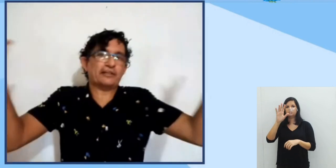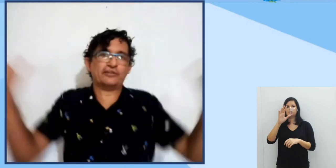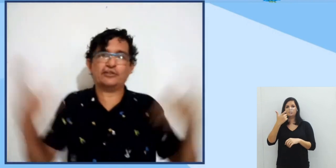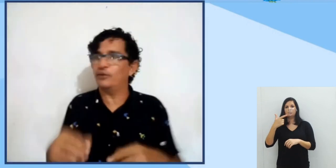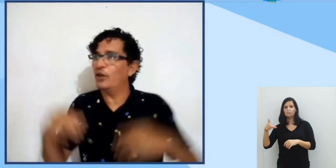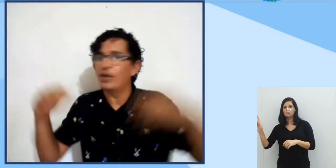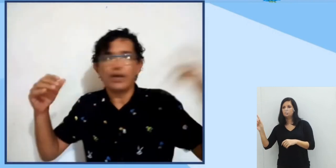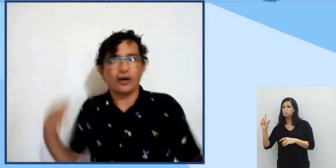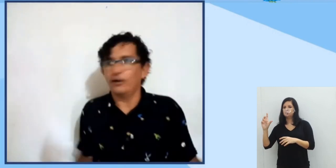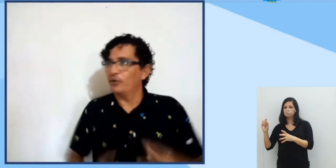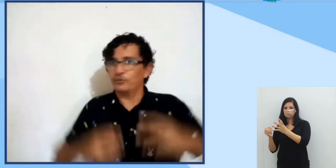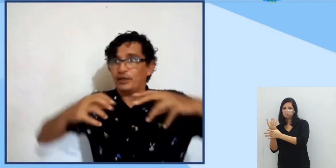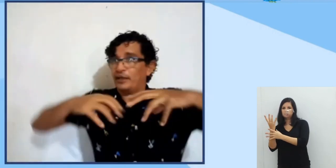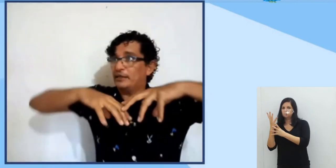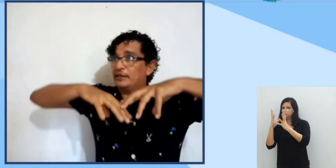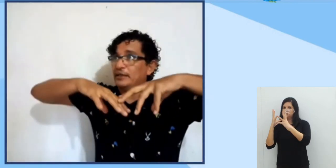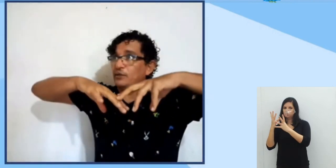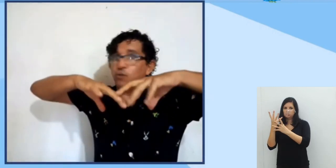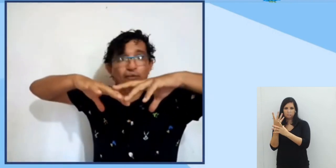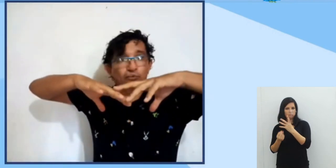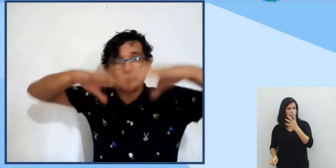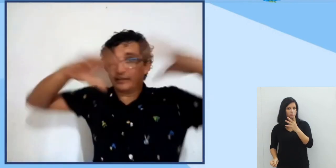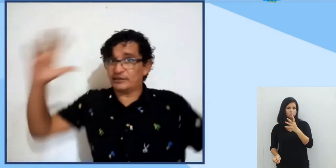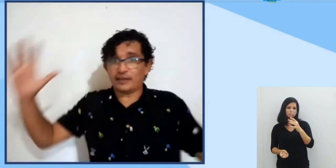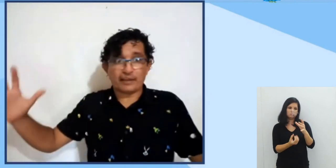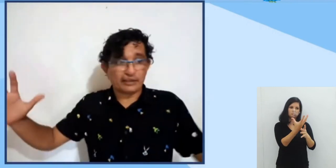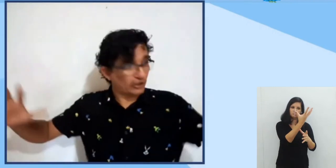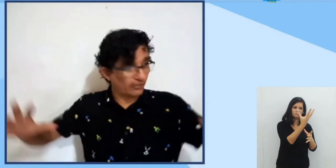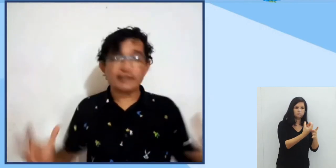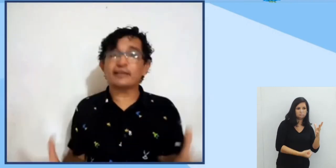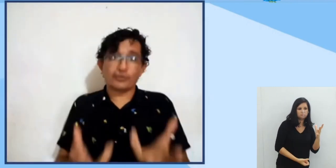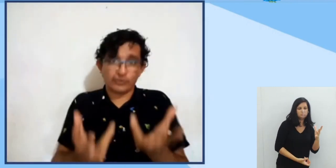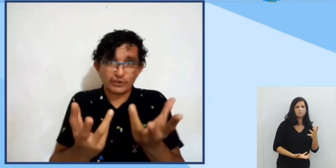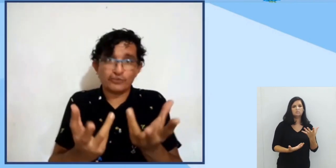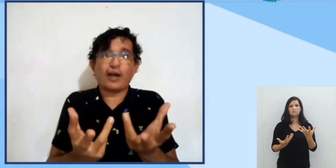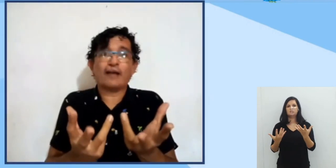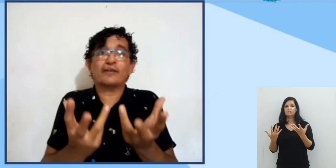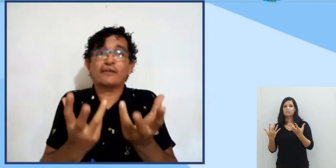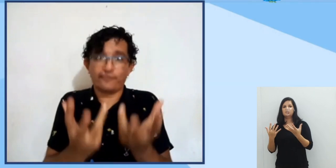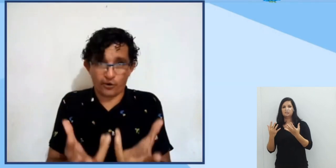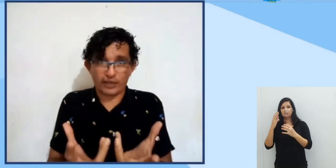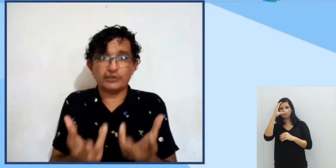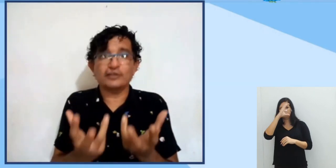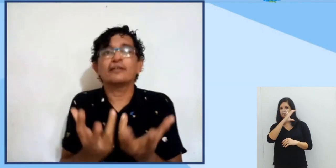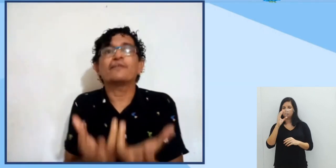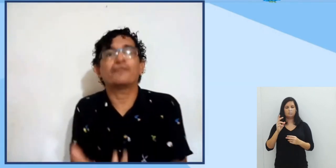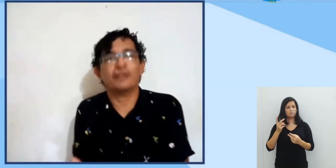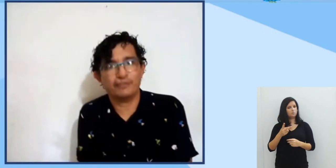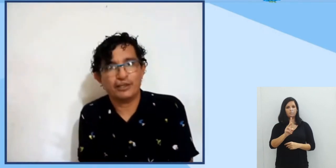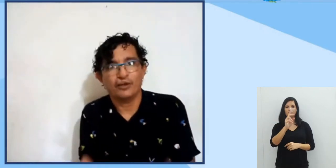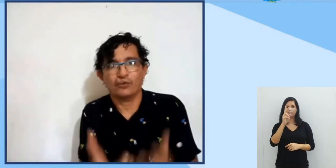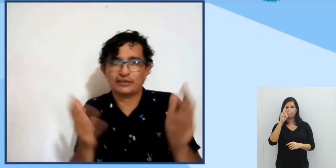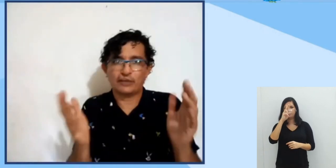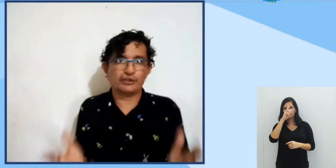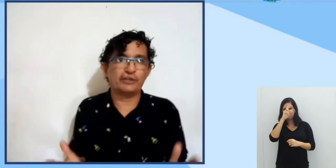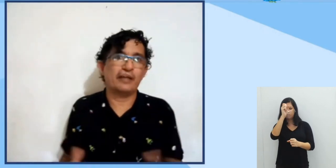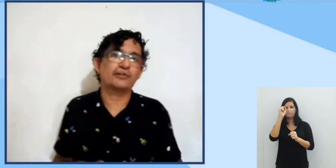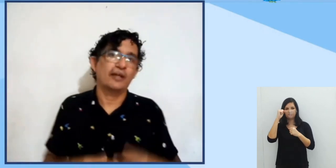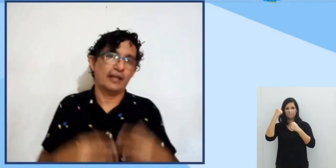e desapareciam. E enquanto eles desapareciam, a Igreja continuava forte e